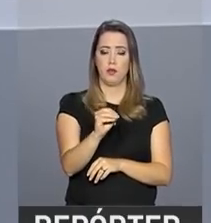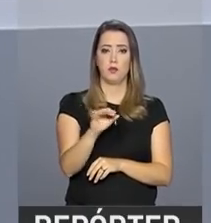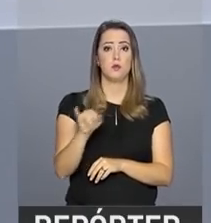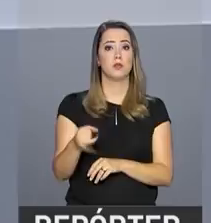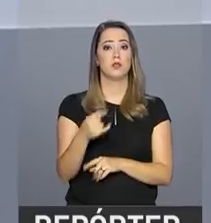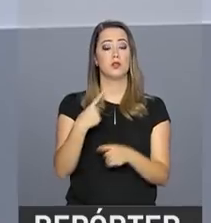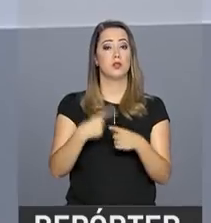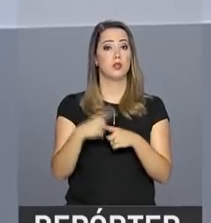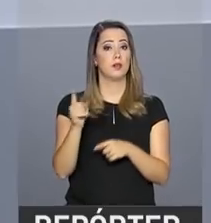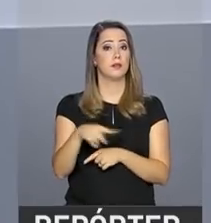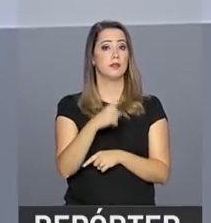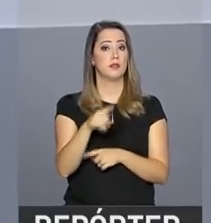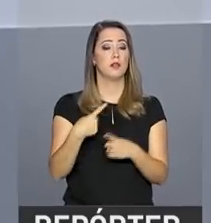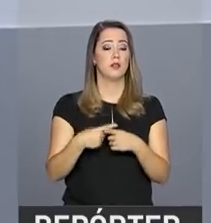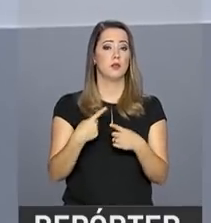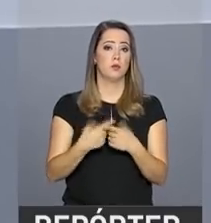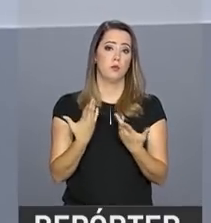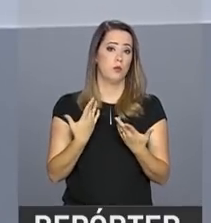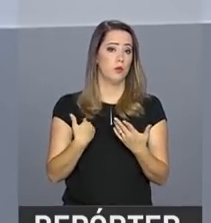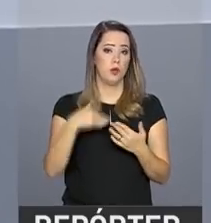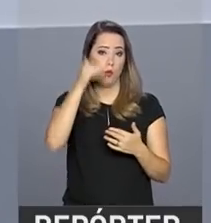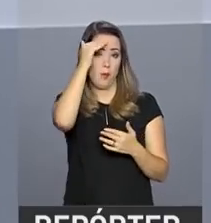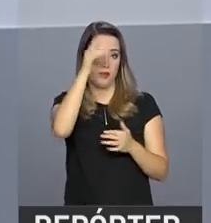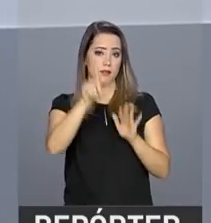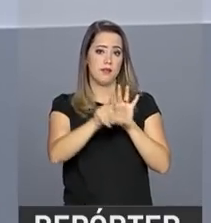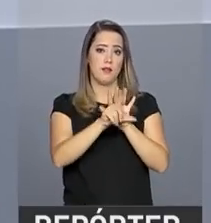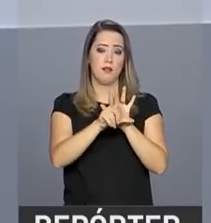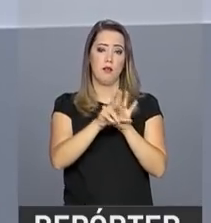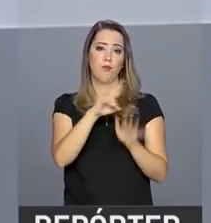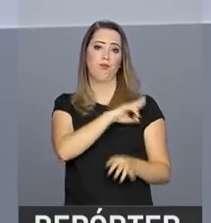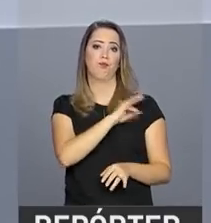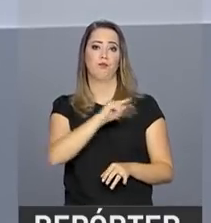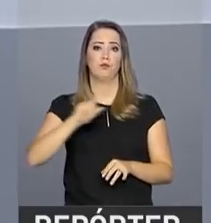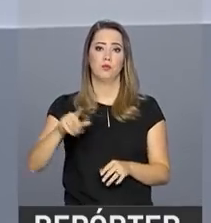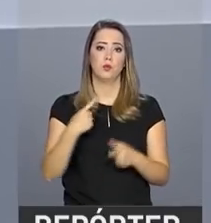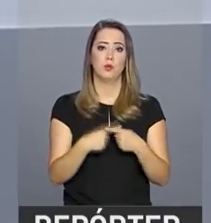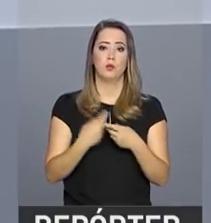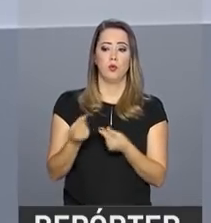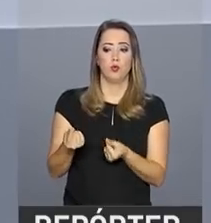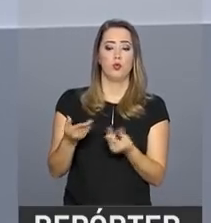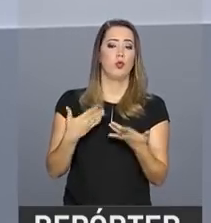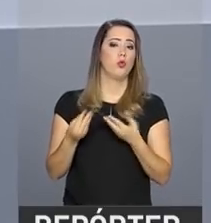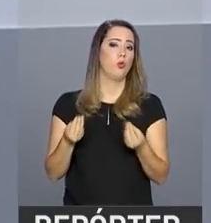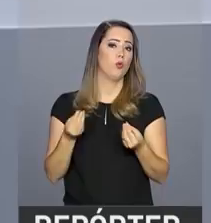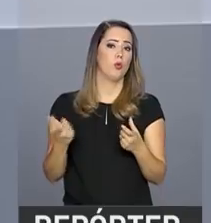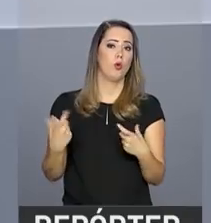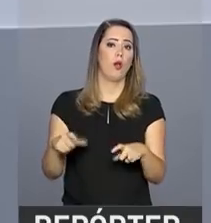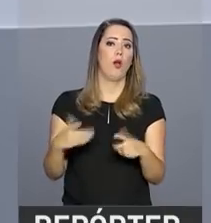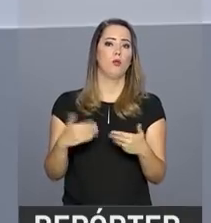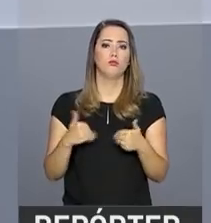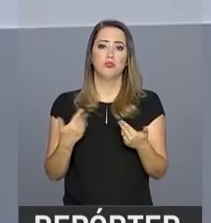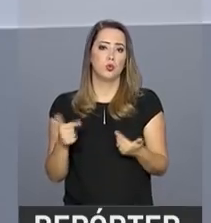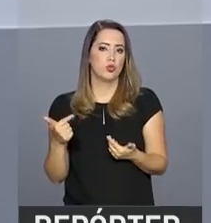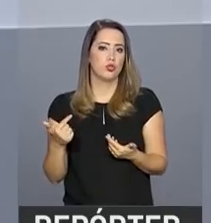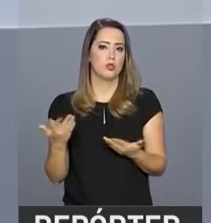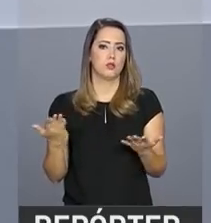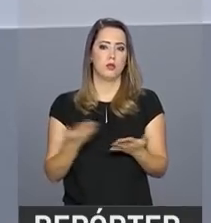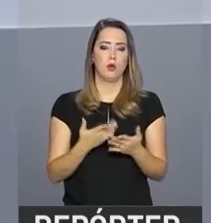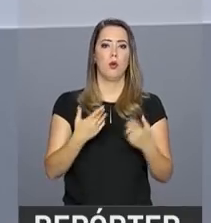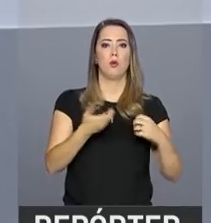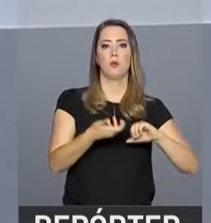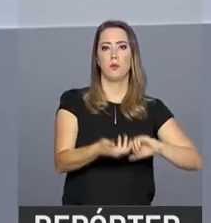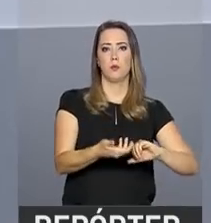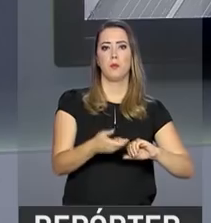porque a medida feria a lei de responsabilidade fiscal ao não prever a origem dos recursos agora a decisão cabe ao congresso